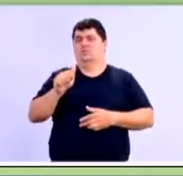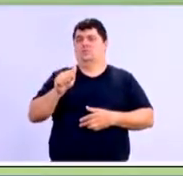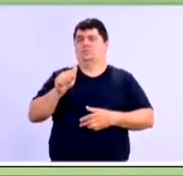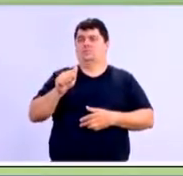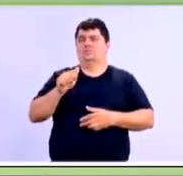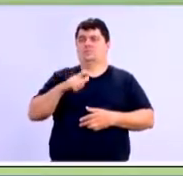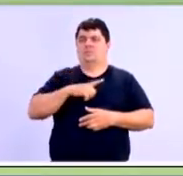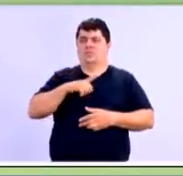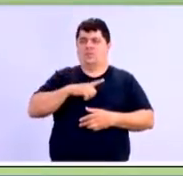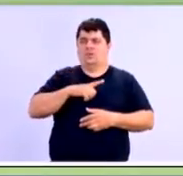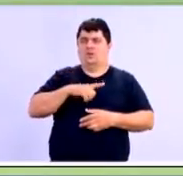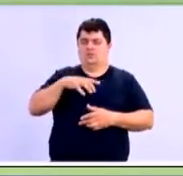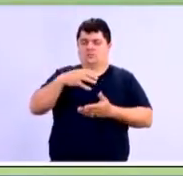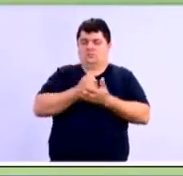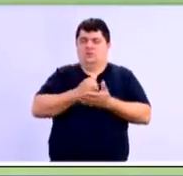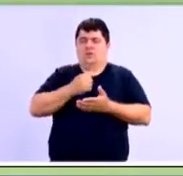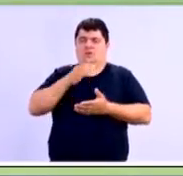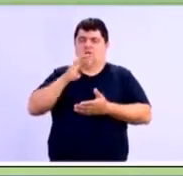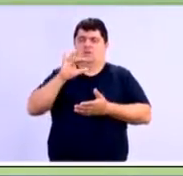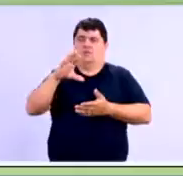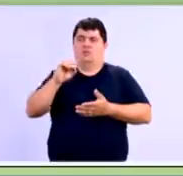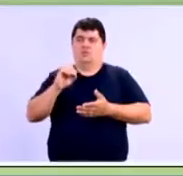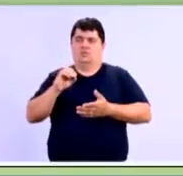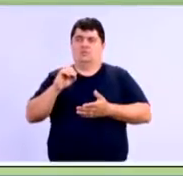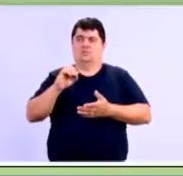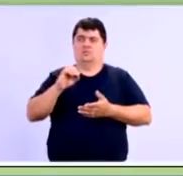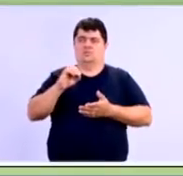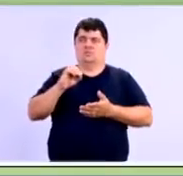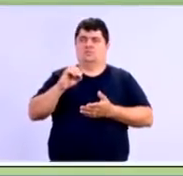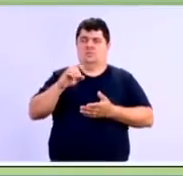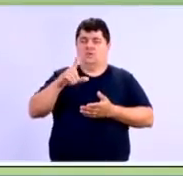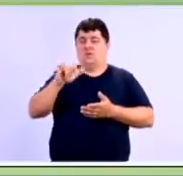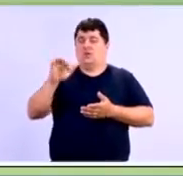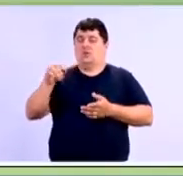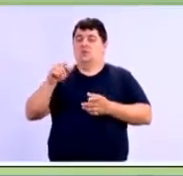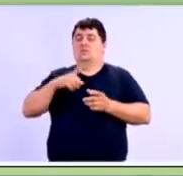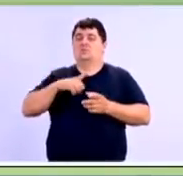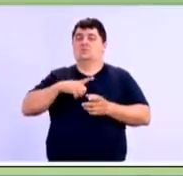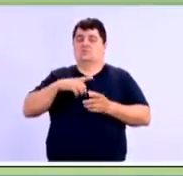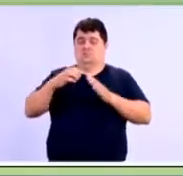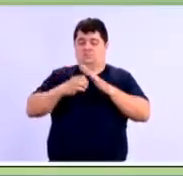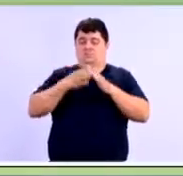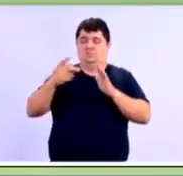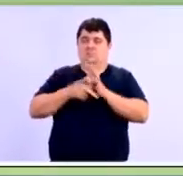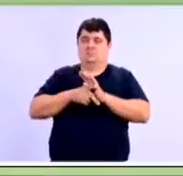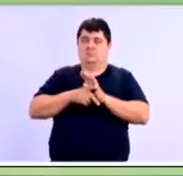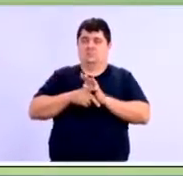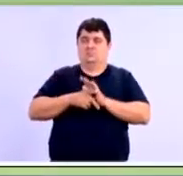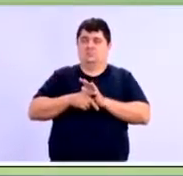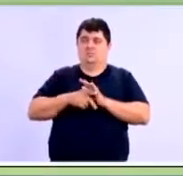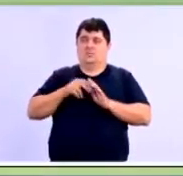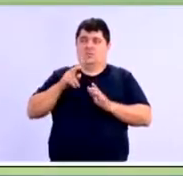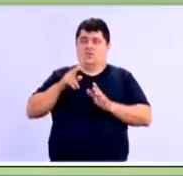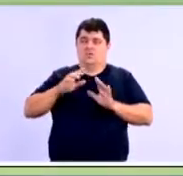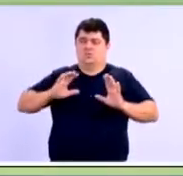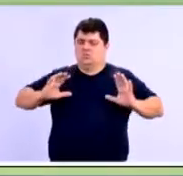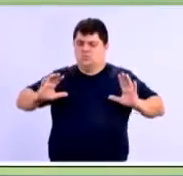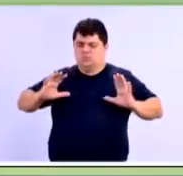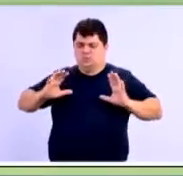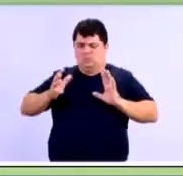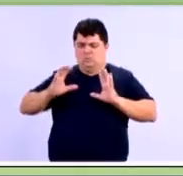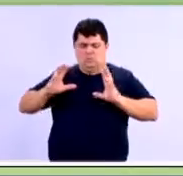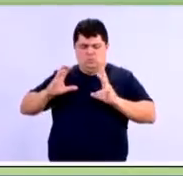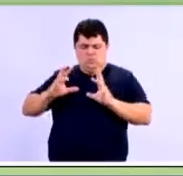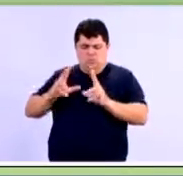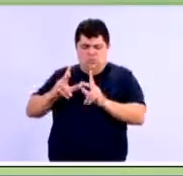bruta pega do resultado bruto, a margem líquida da empresa, ela considerando a exclusão de todos os gastos que